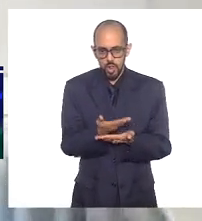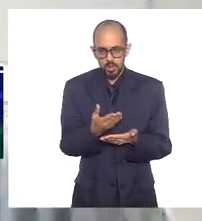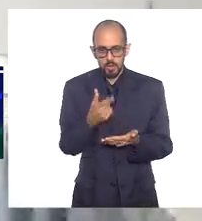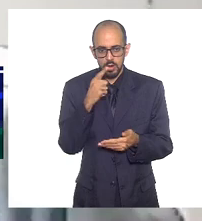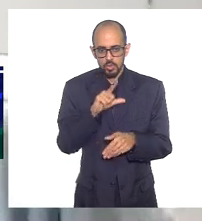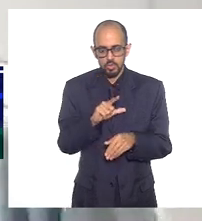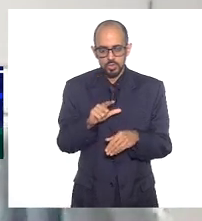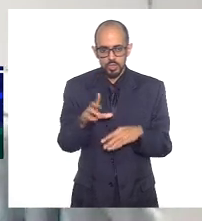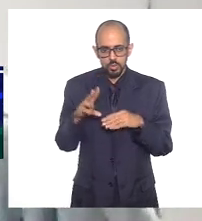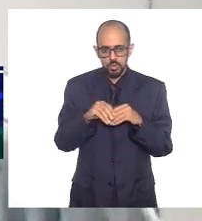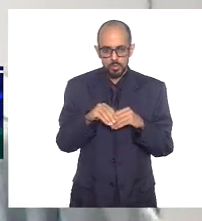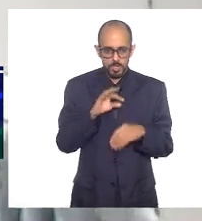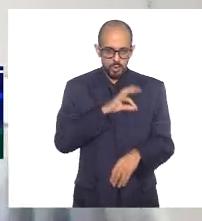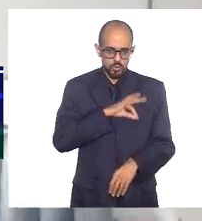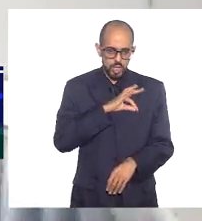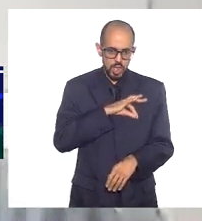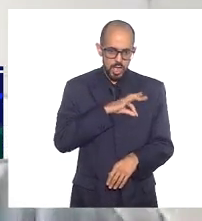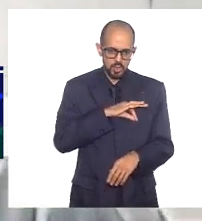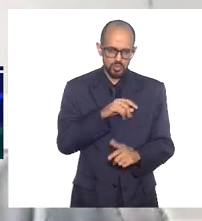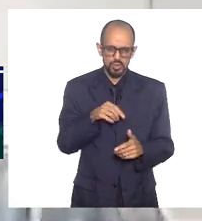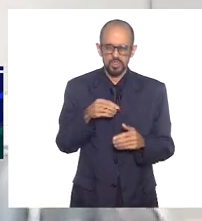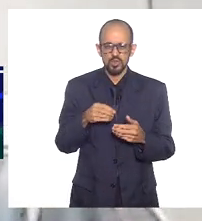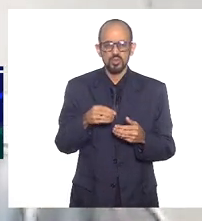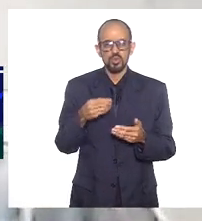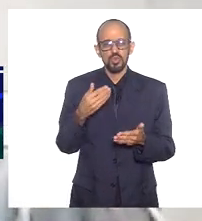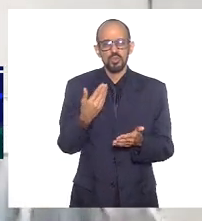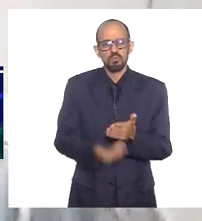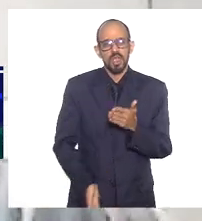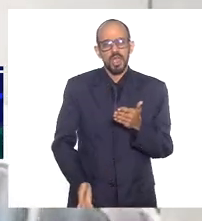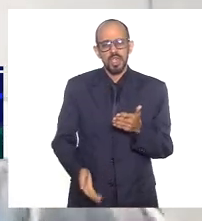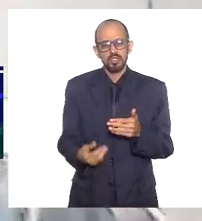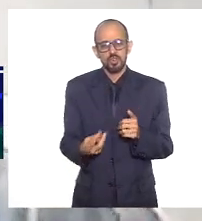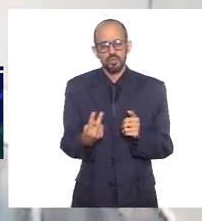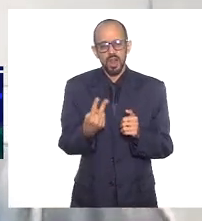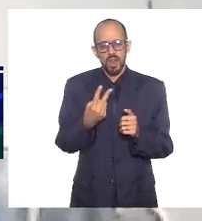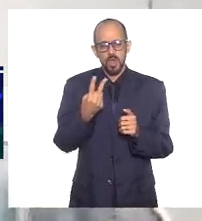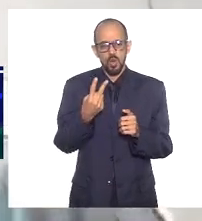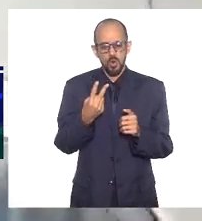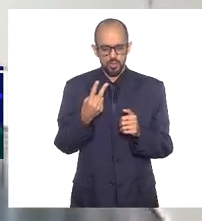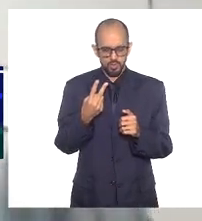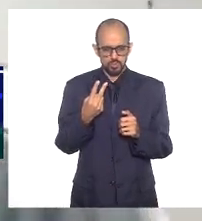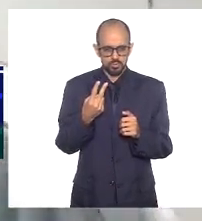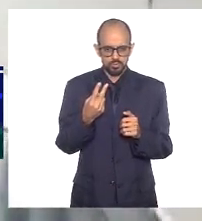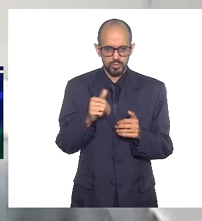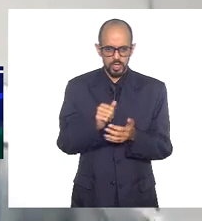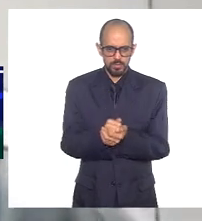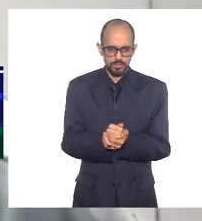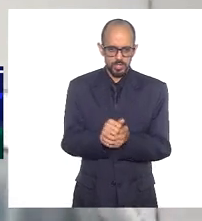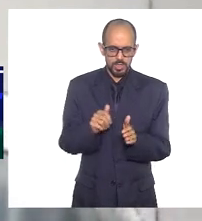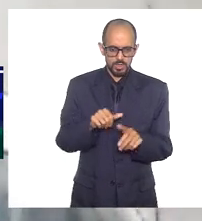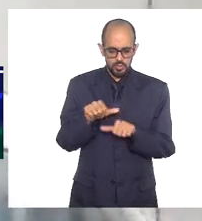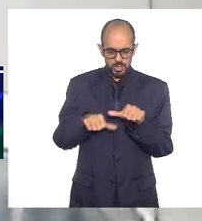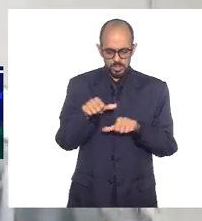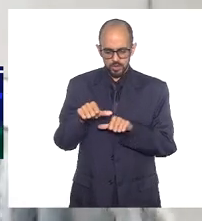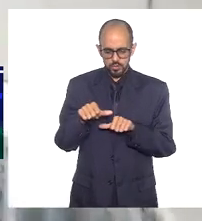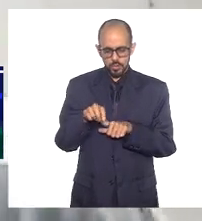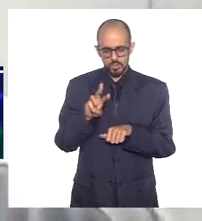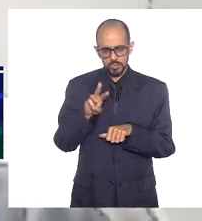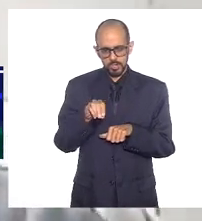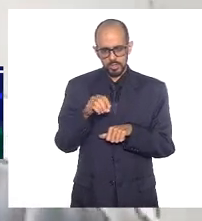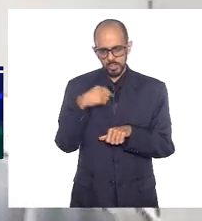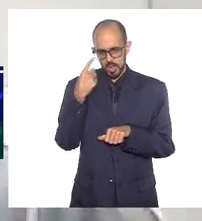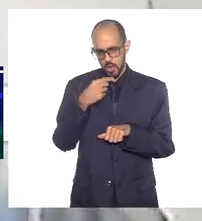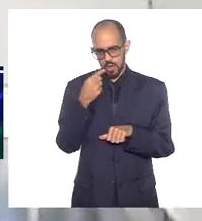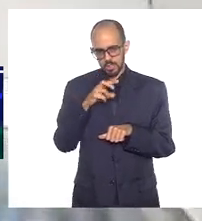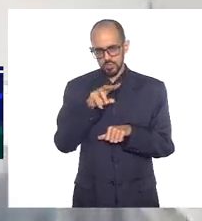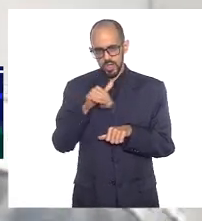qualquer forma isso desvaloriza pulveriza o vínculo do profissional com a sua rede a migração para 30 horas vai melhorar